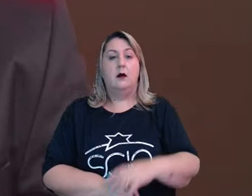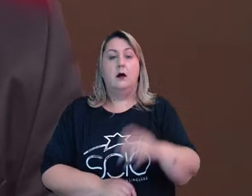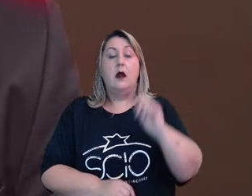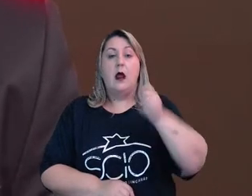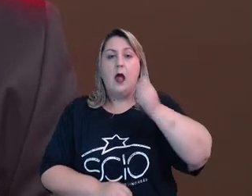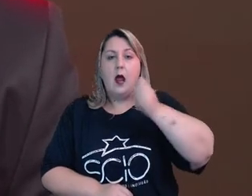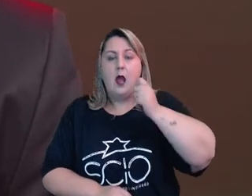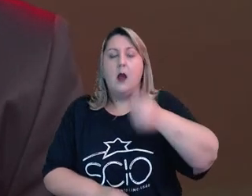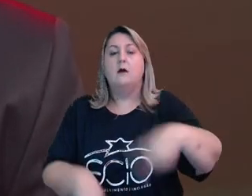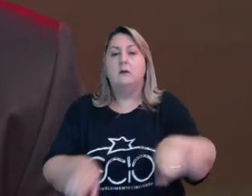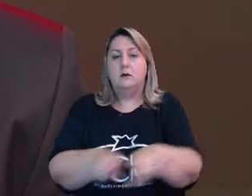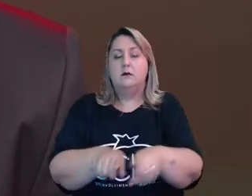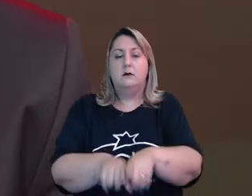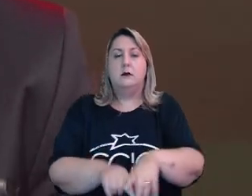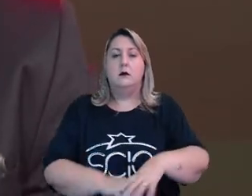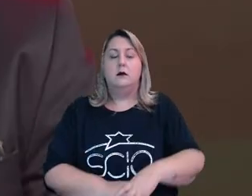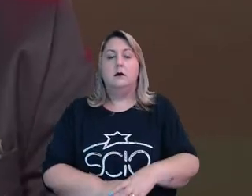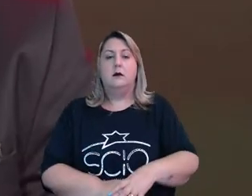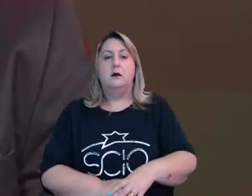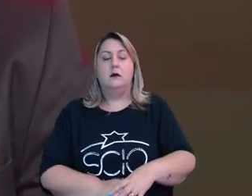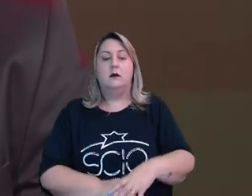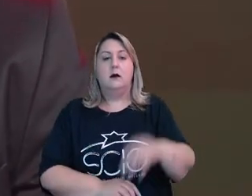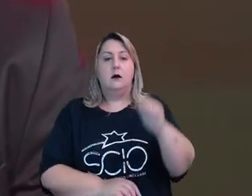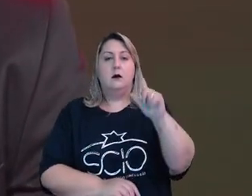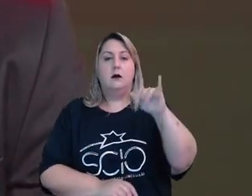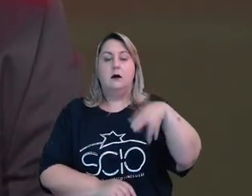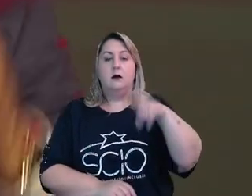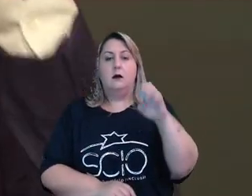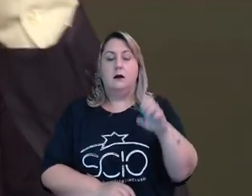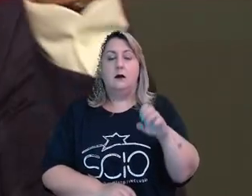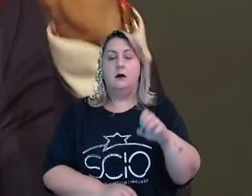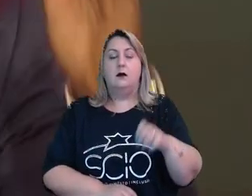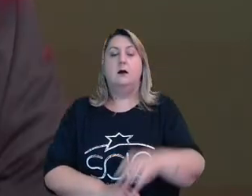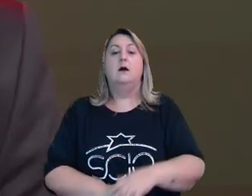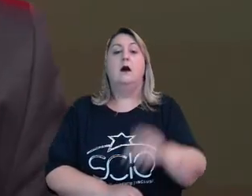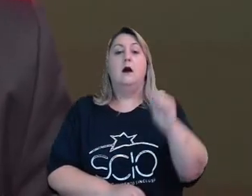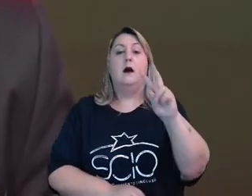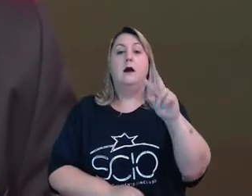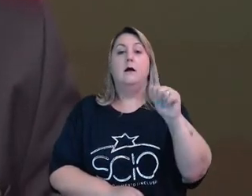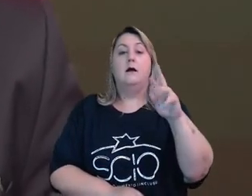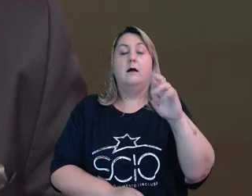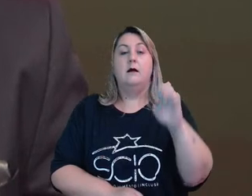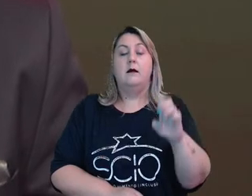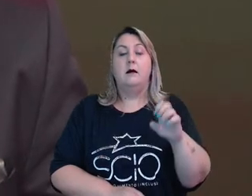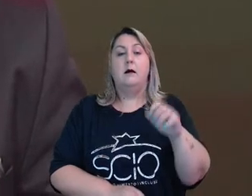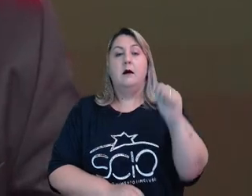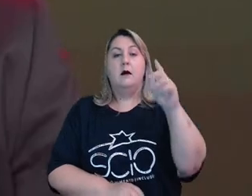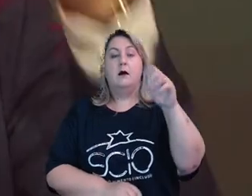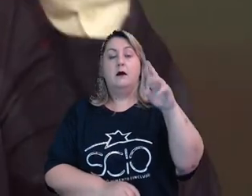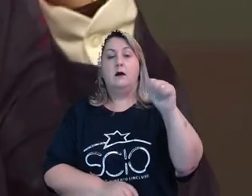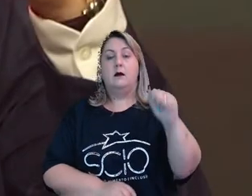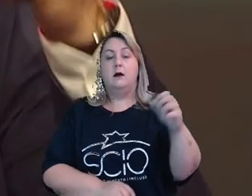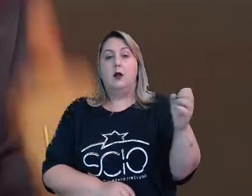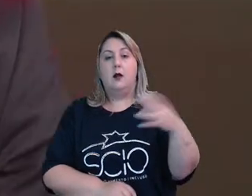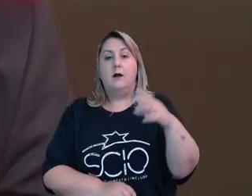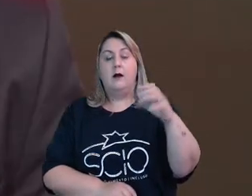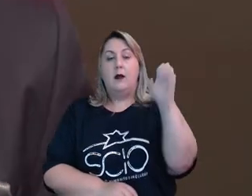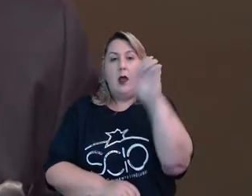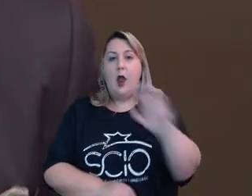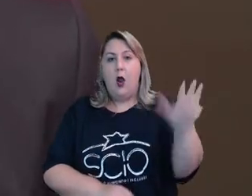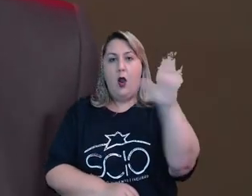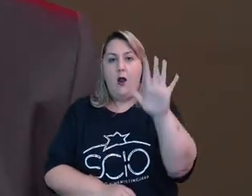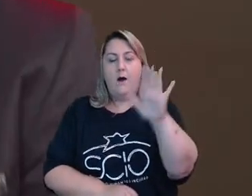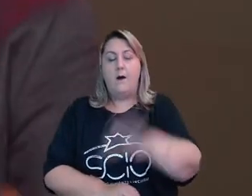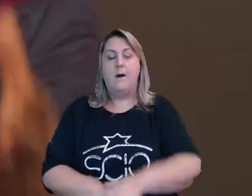em Araraquara. A Lineker, nome bonito, em Avaré, linda Avaré. Adriano, Nova Europa, e aí Nova